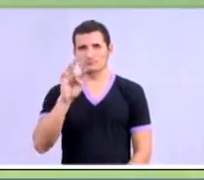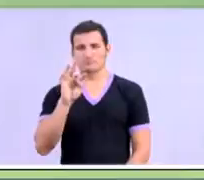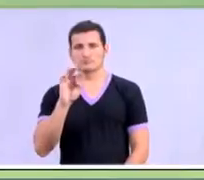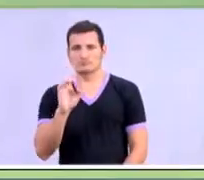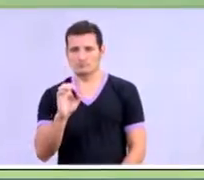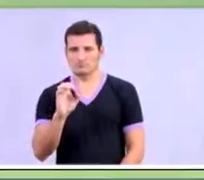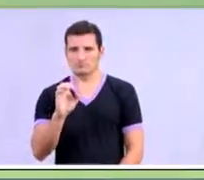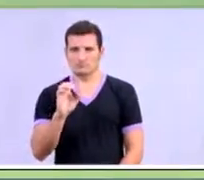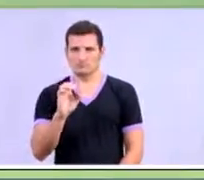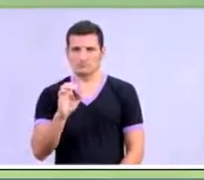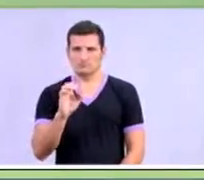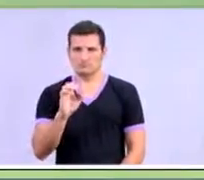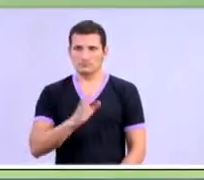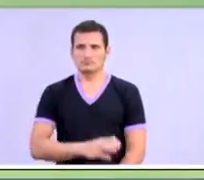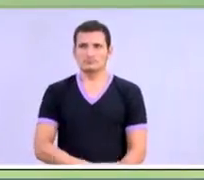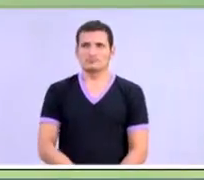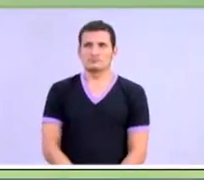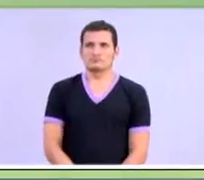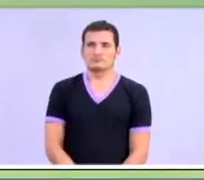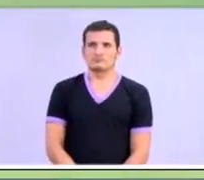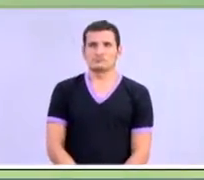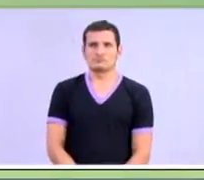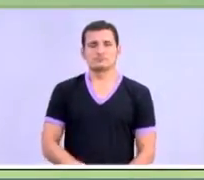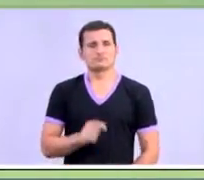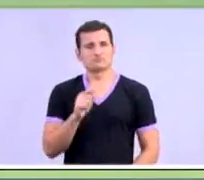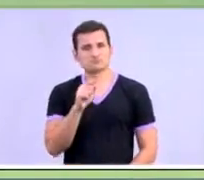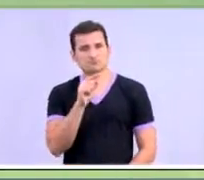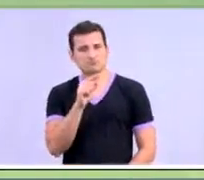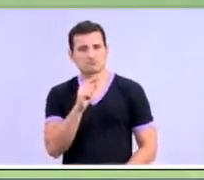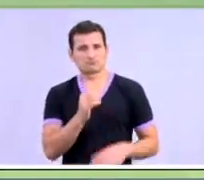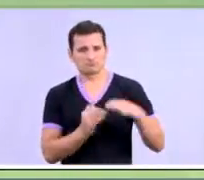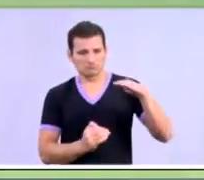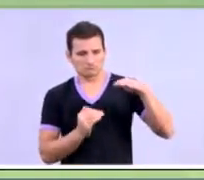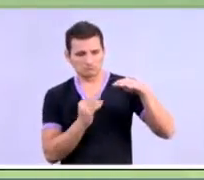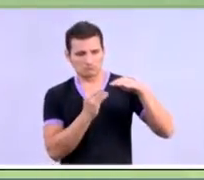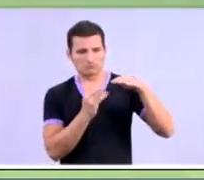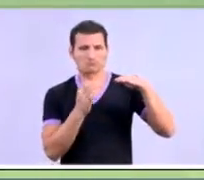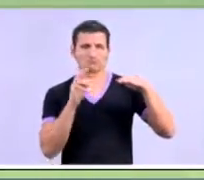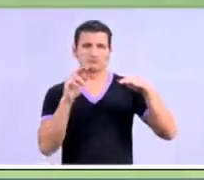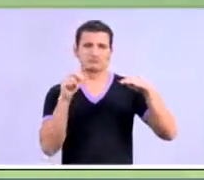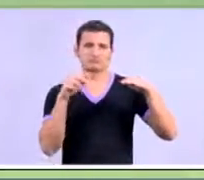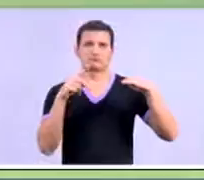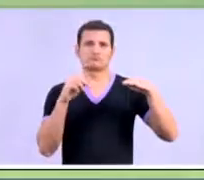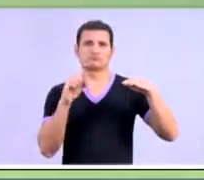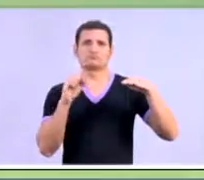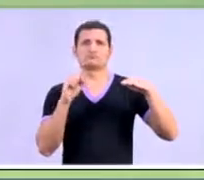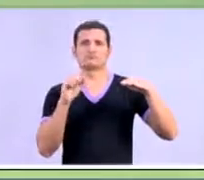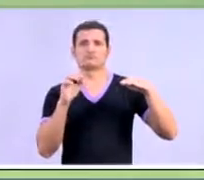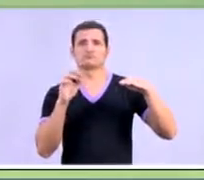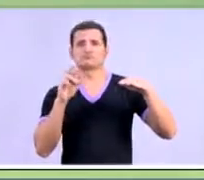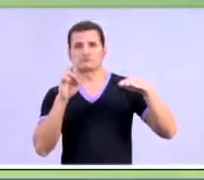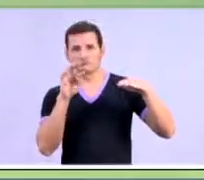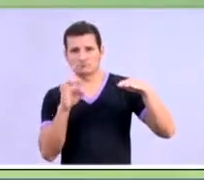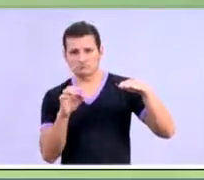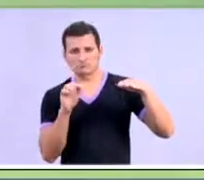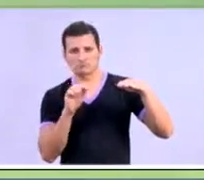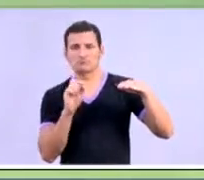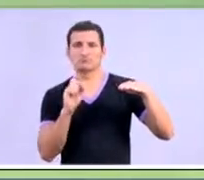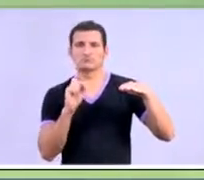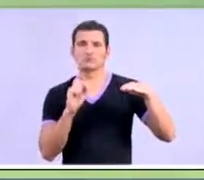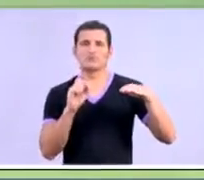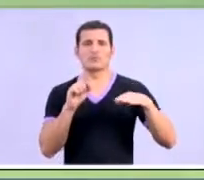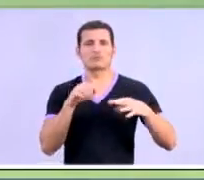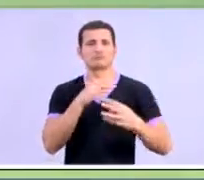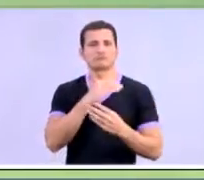nome é bem sugestivo, né? E ela é responsável pela transferência de dados fim a fim, proporcionando assim